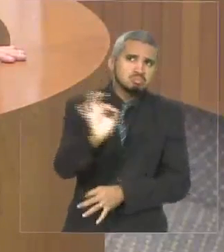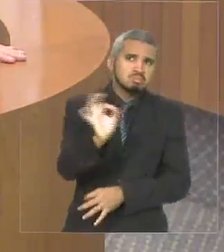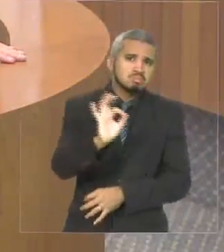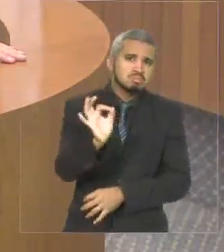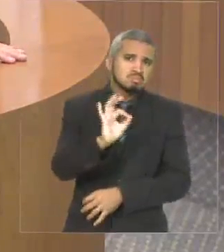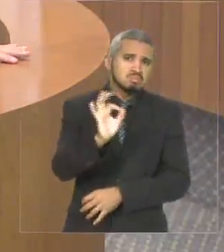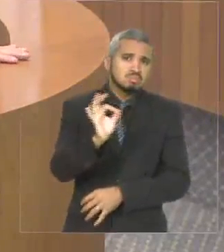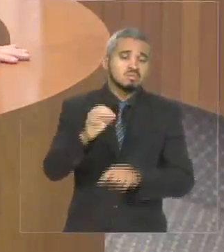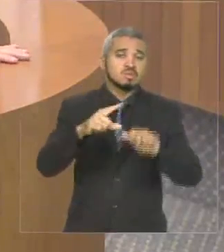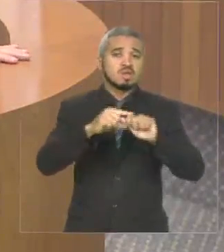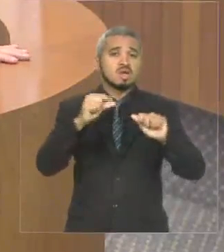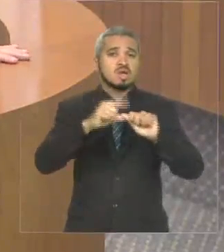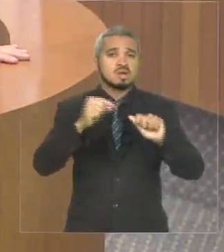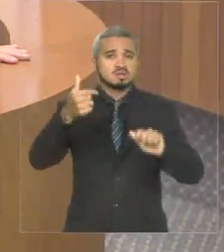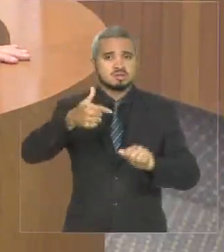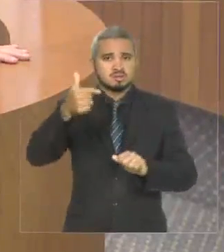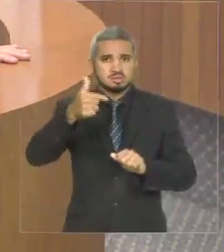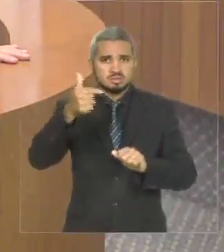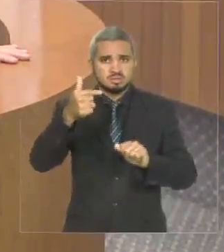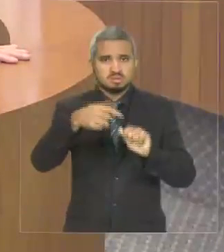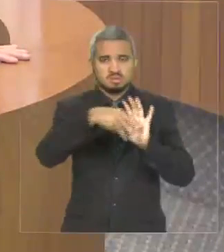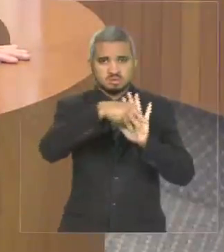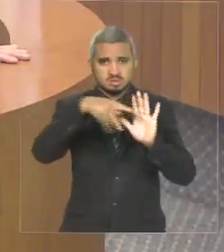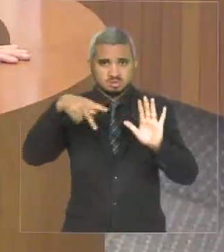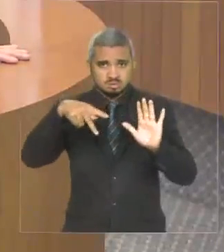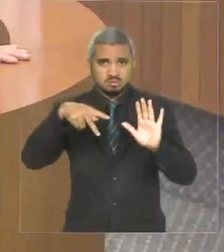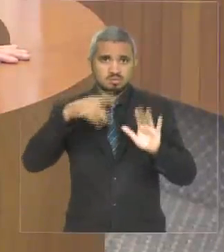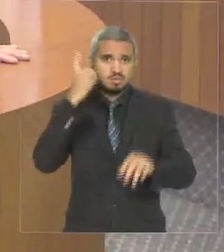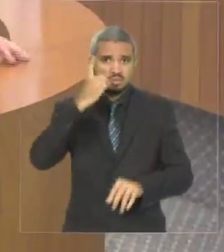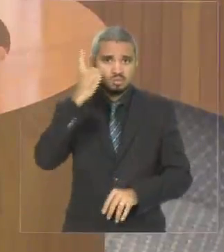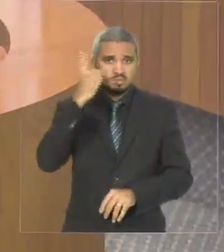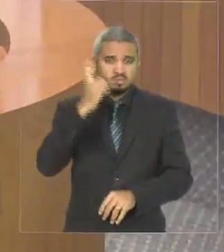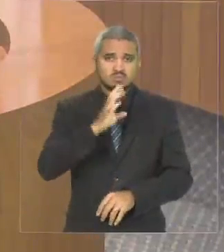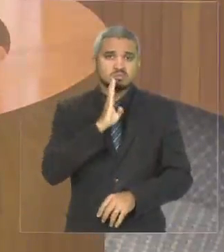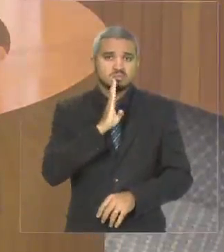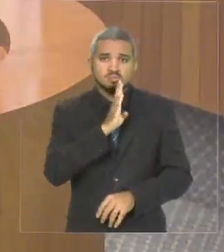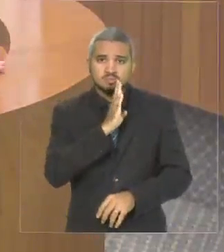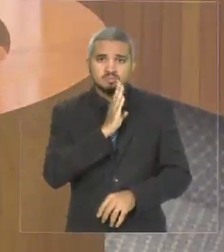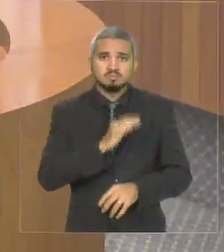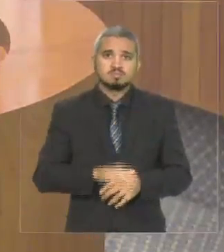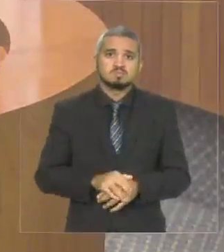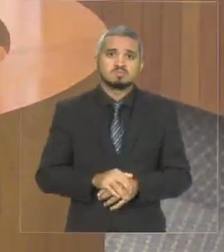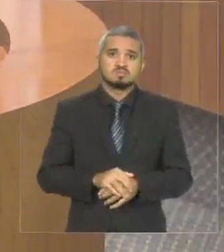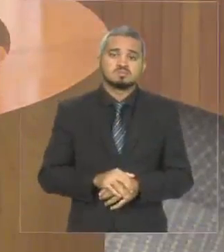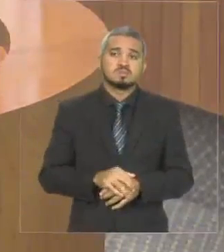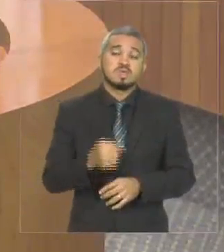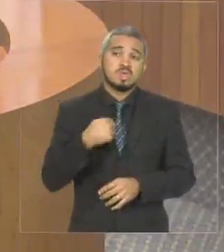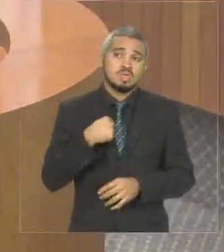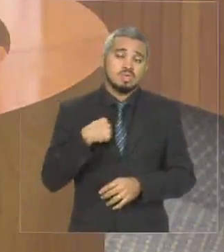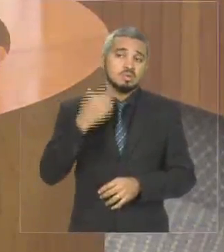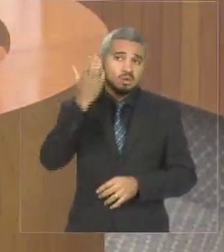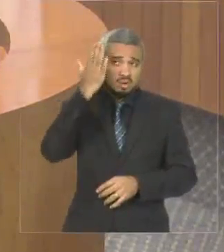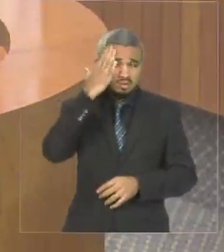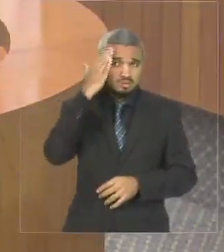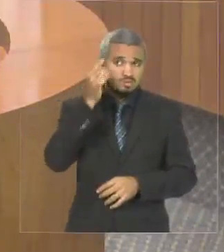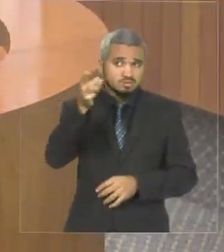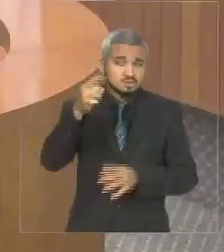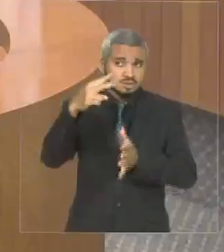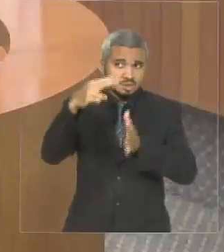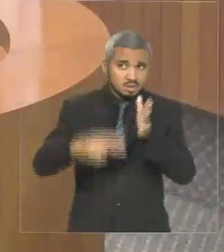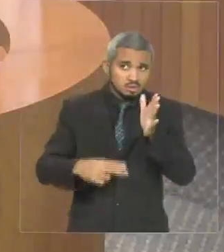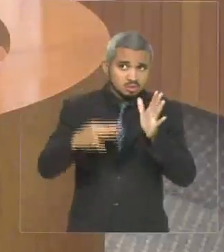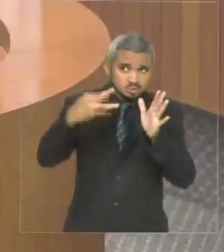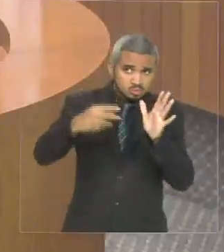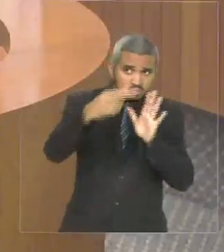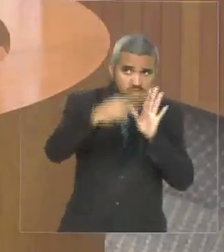que o artigo 2º da medida provisória, deputado Bira, e aí por isso que eu quero que Vossa Excelência tenha acesso ao inteiro teor, e Vossa Excelência defende